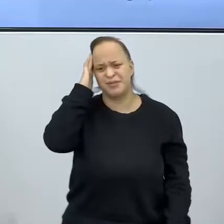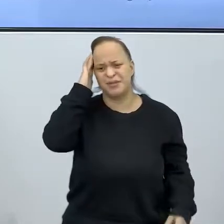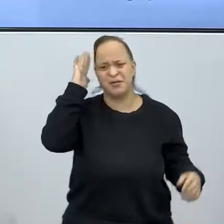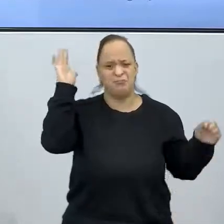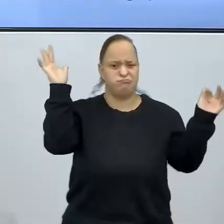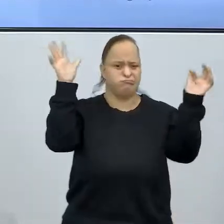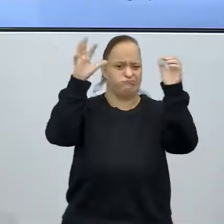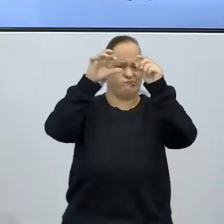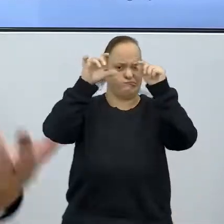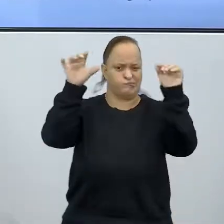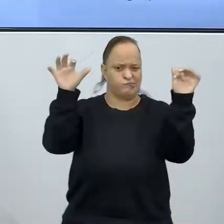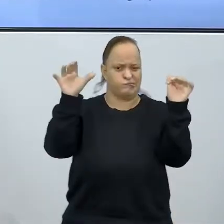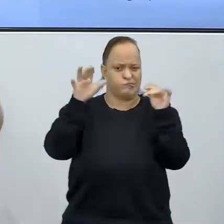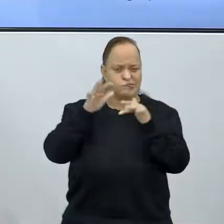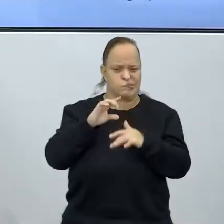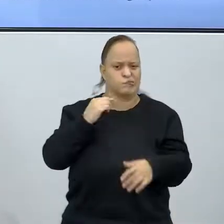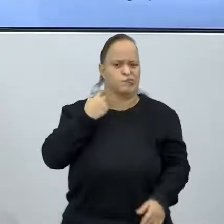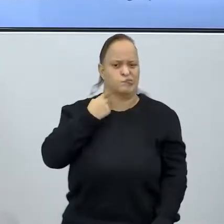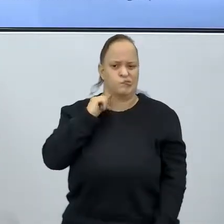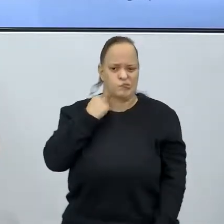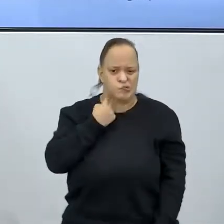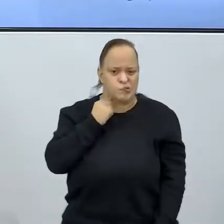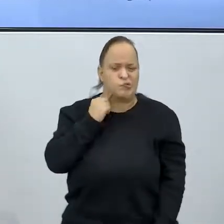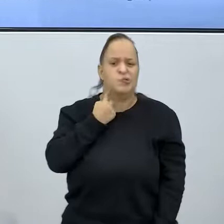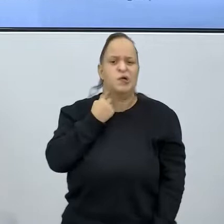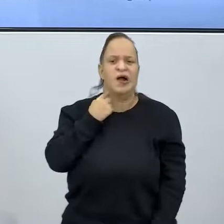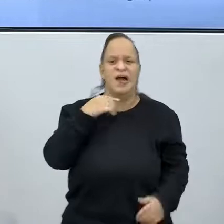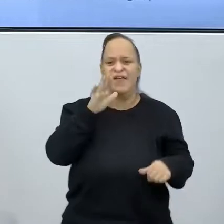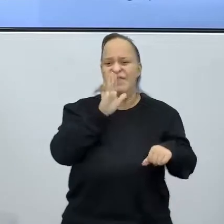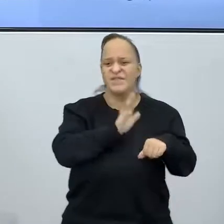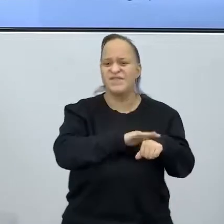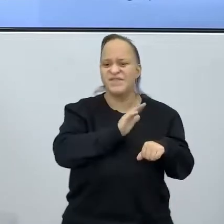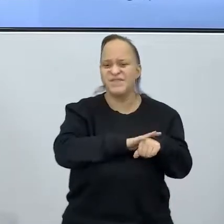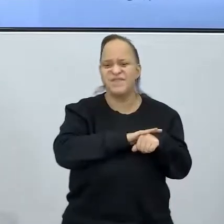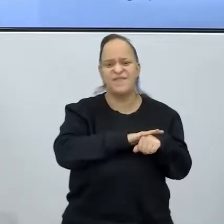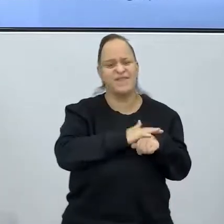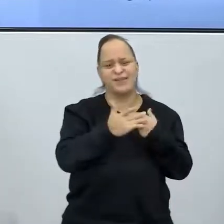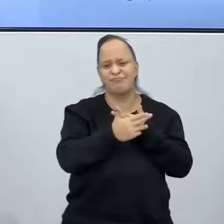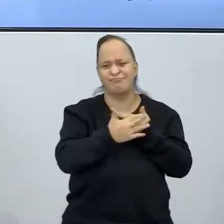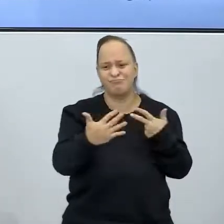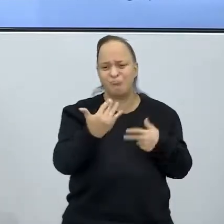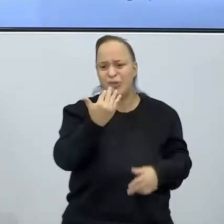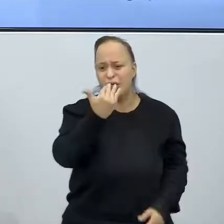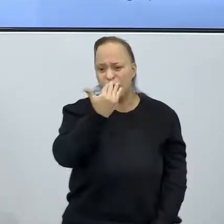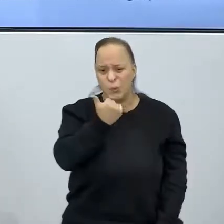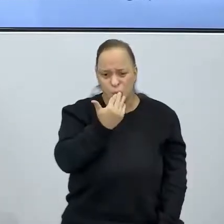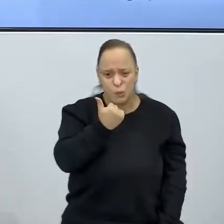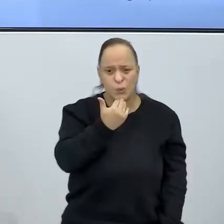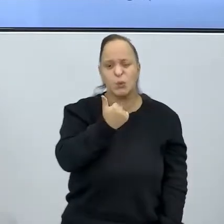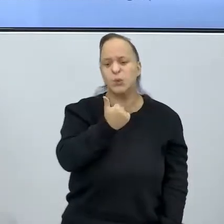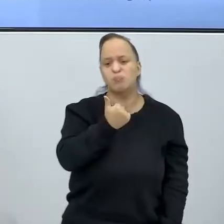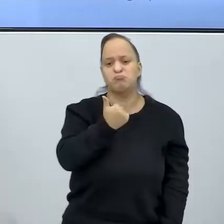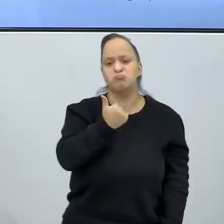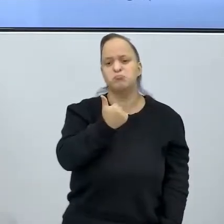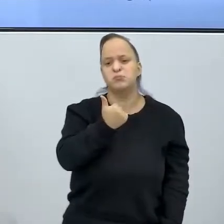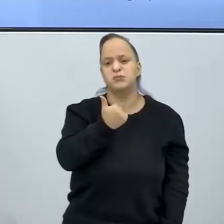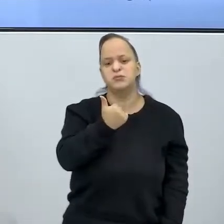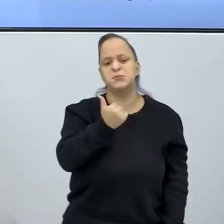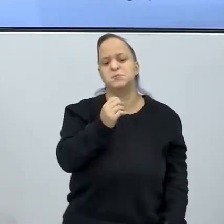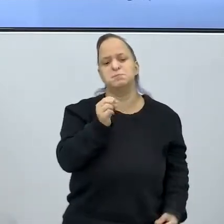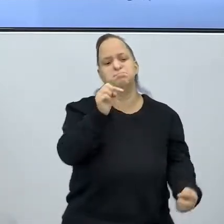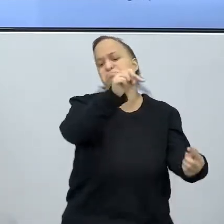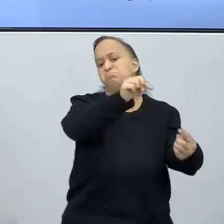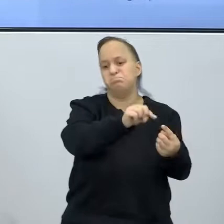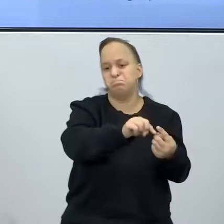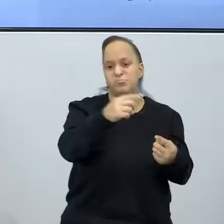poluição, acesso a recurso, tipo, a comida não tá chegando onde ela deve, sobre esses problemas sociais. Mas mesmo quando a